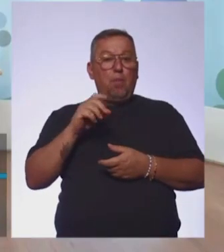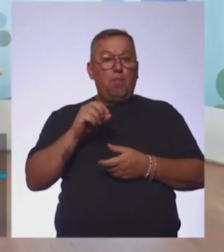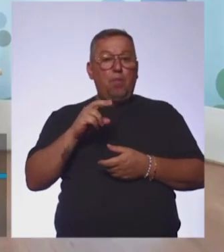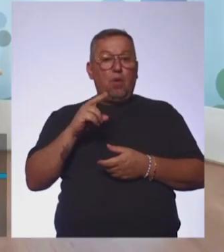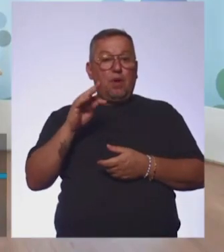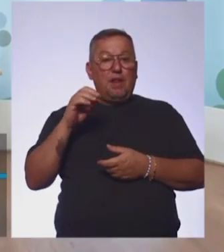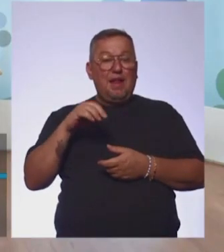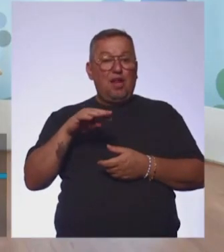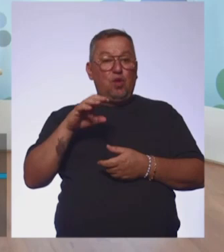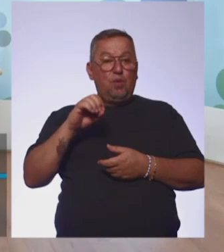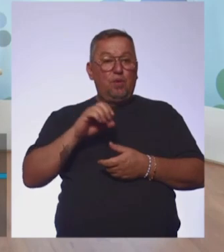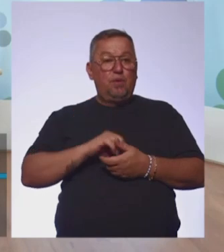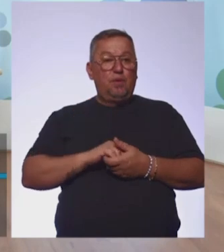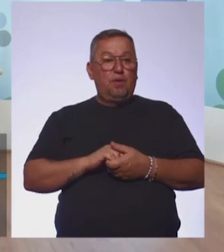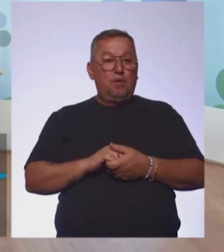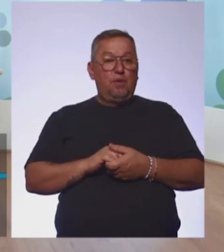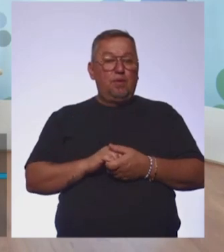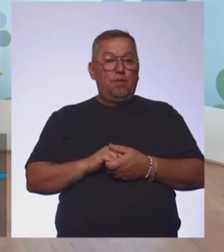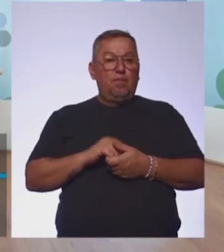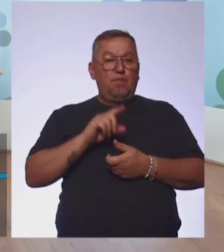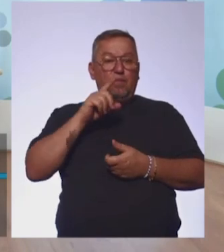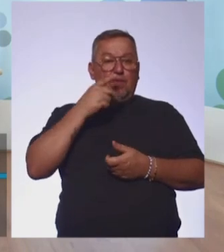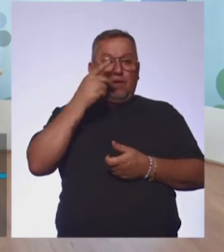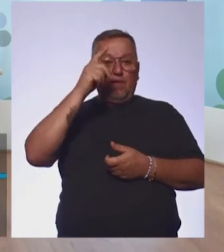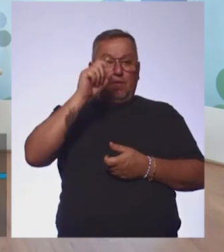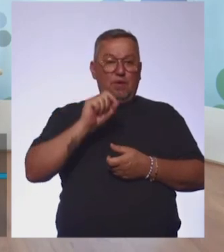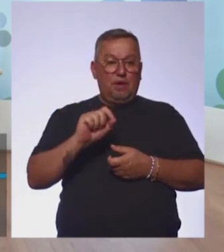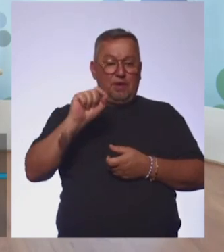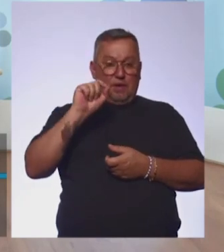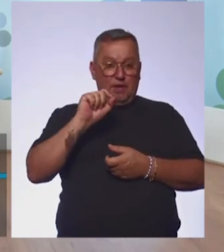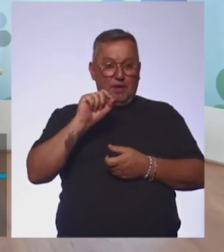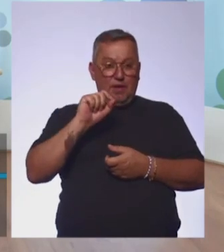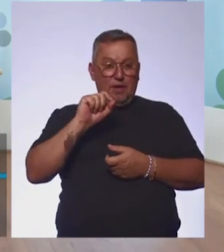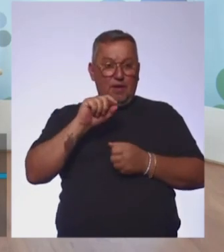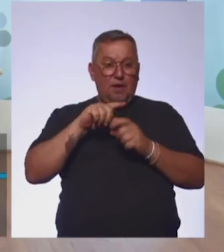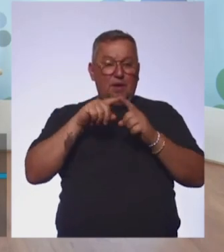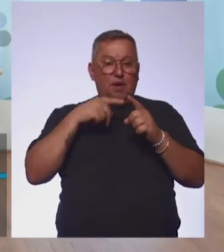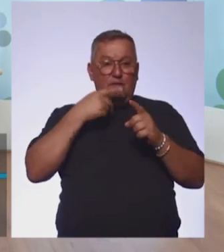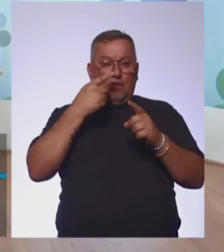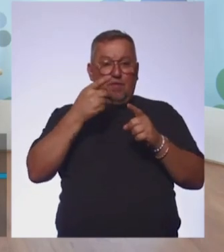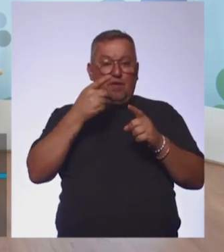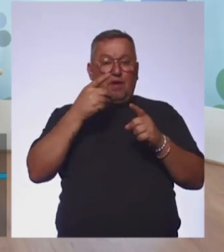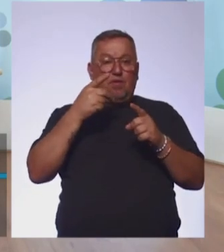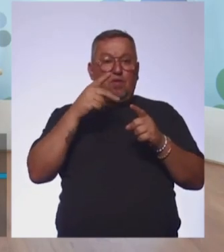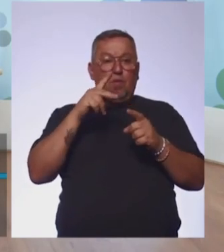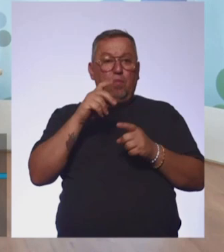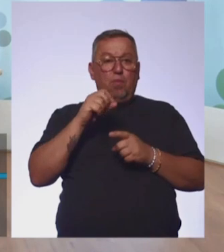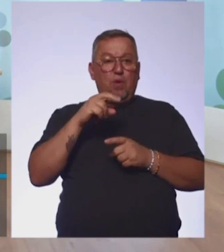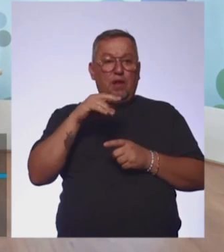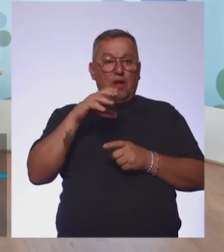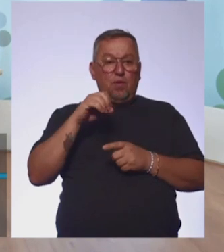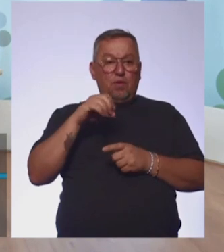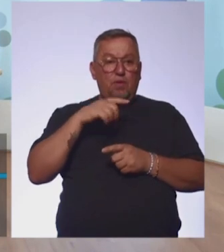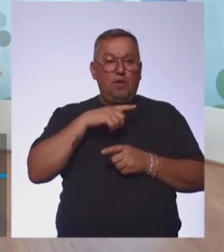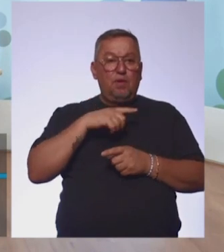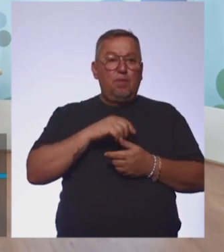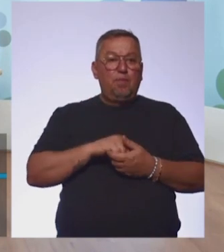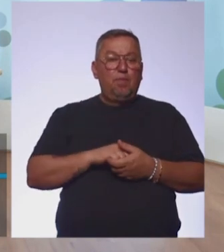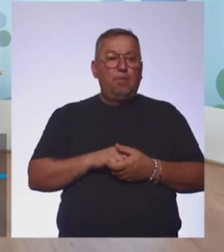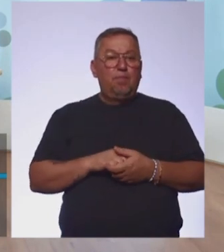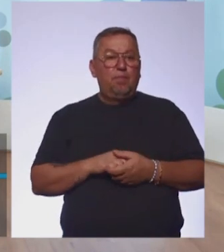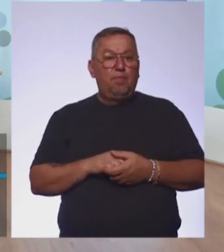colocaram. O portanto, você está dizendo uma coisa, aí você chega com o portanto, cadê? Tem um portanto ali,